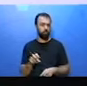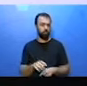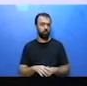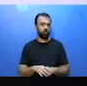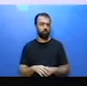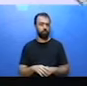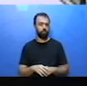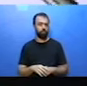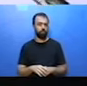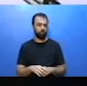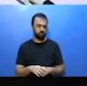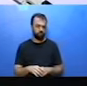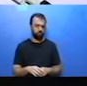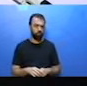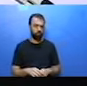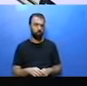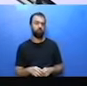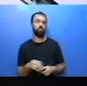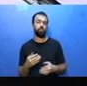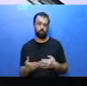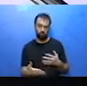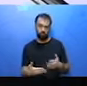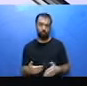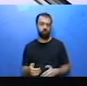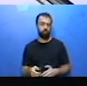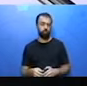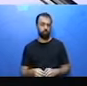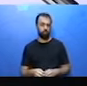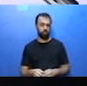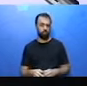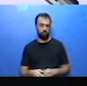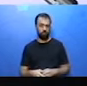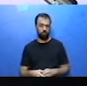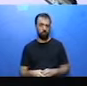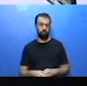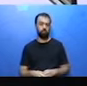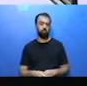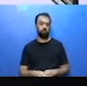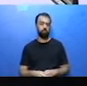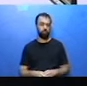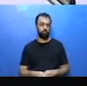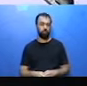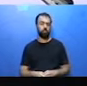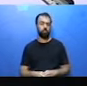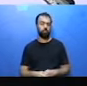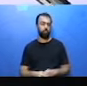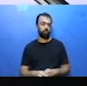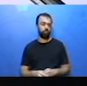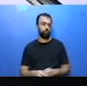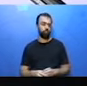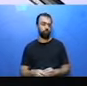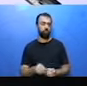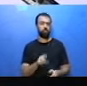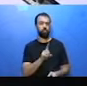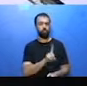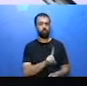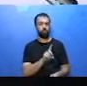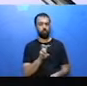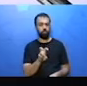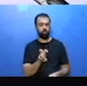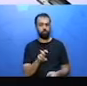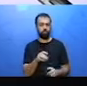então eu pego meu resultado vou para o próximo isso é o total de acidentes que tiveram com os minions